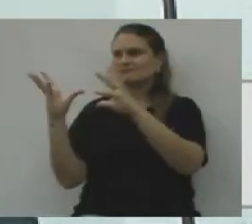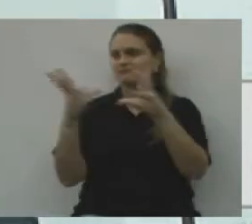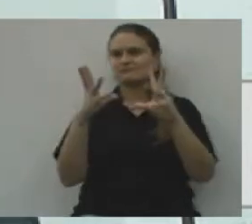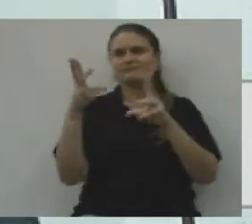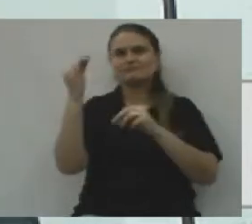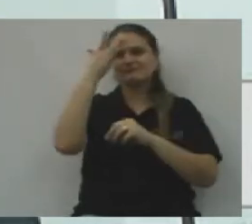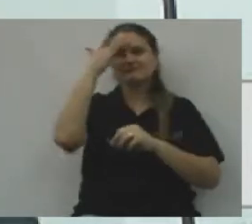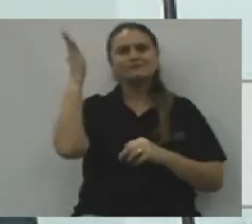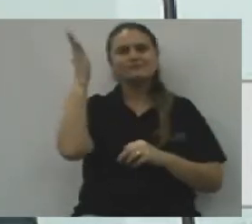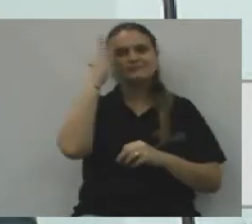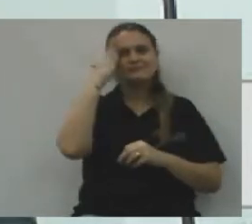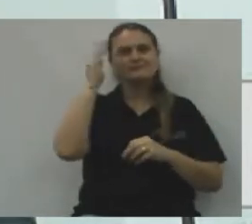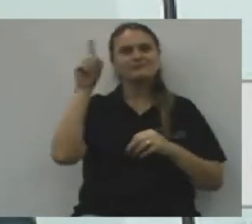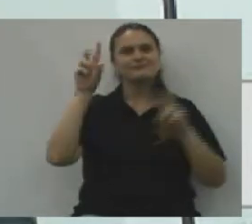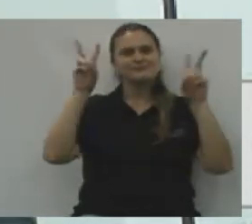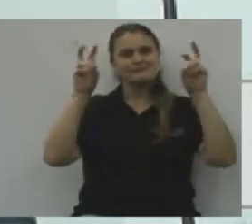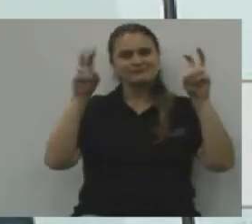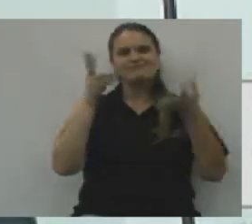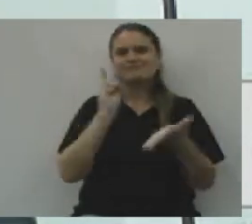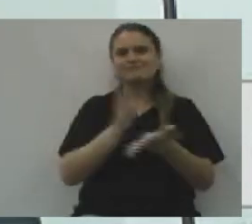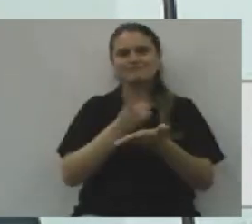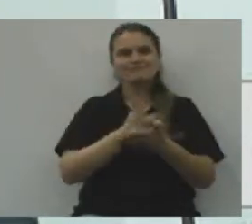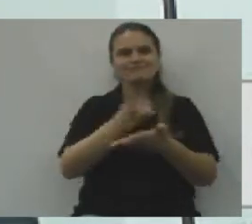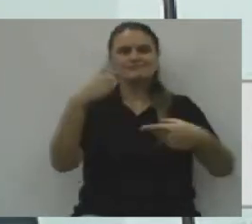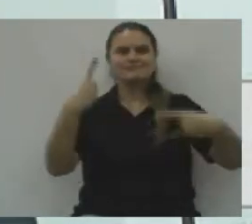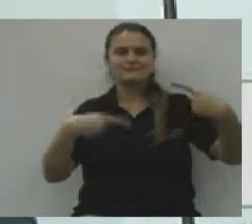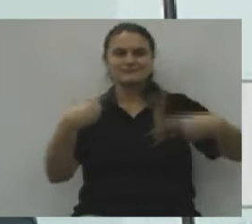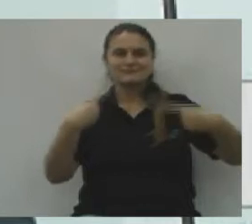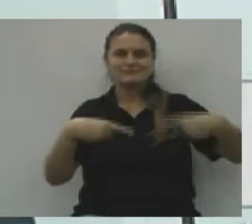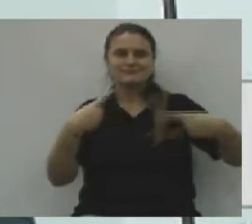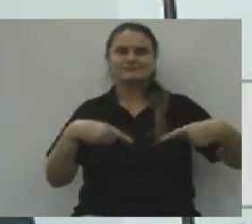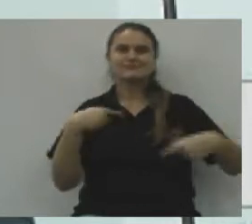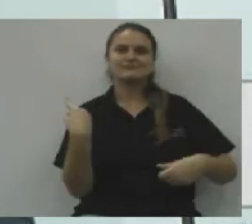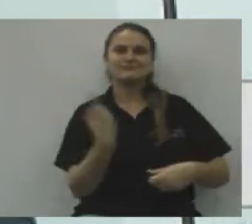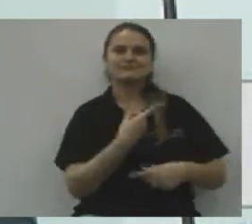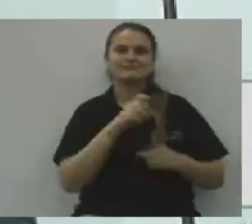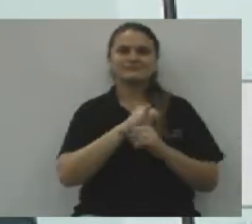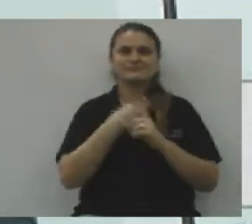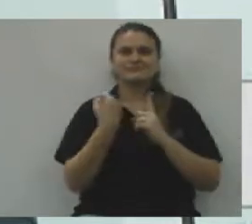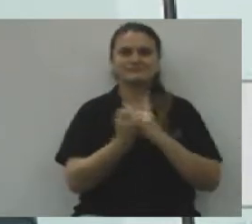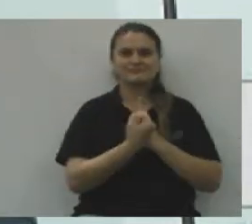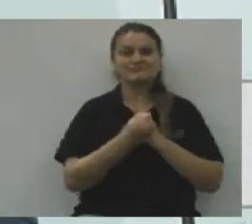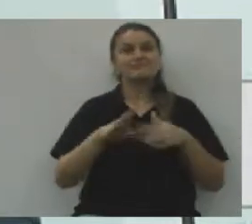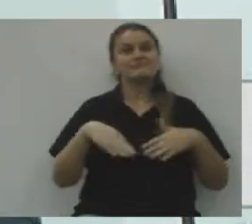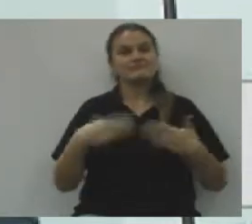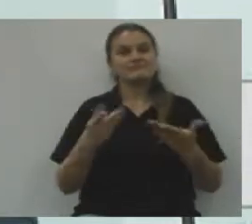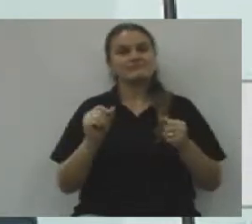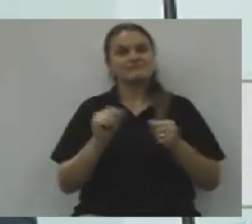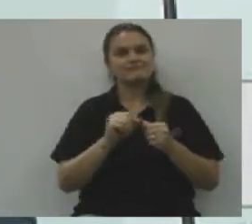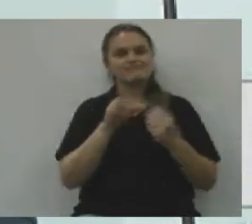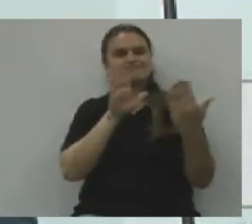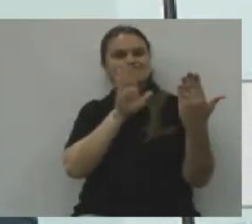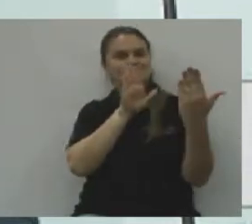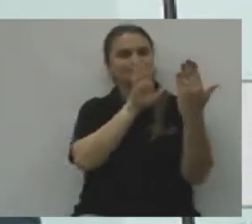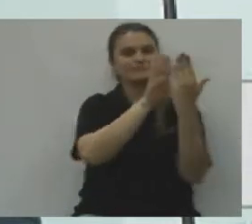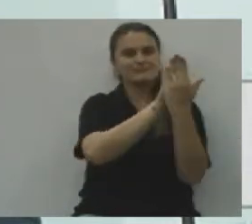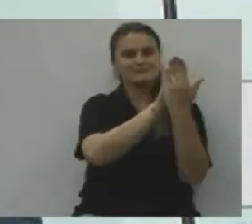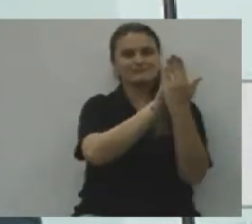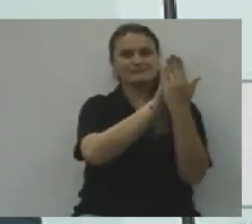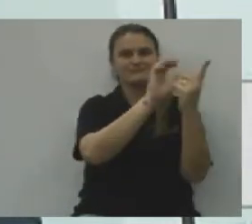que é um tema constante nos debates da nossa sociedade. Então, se promove um enfrentamento, a meu